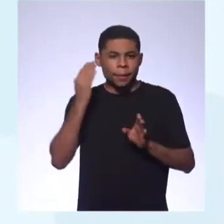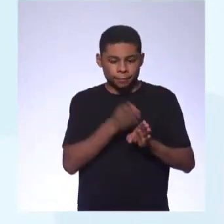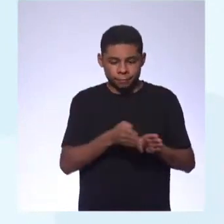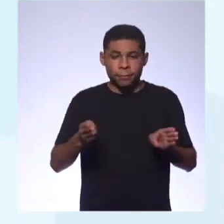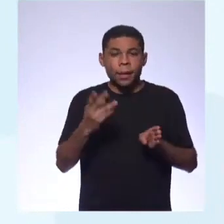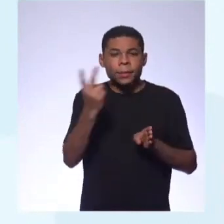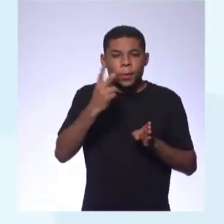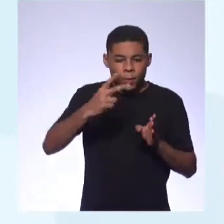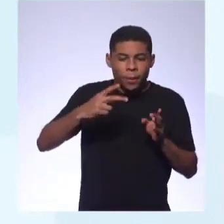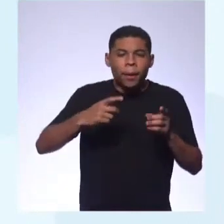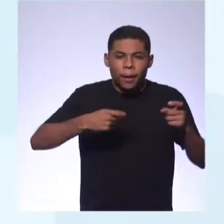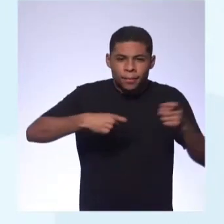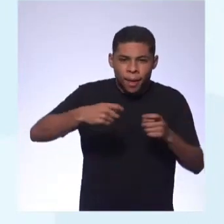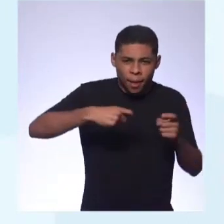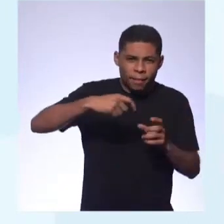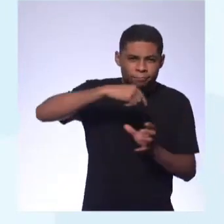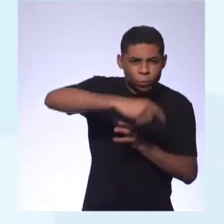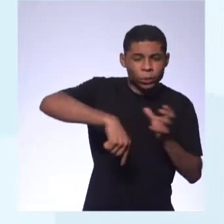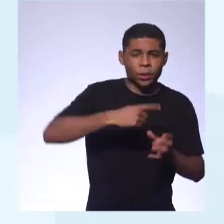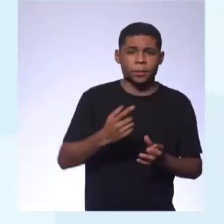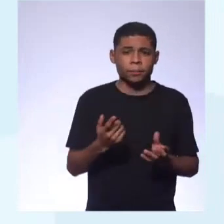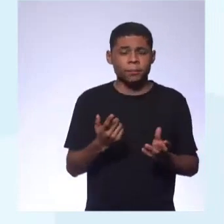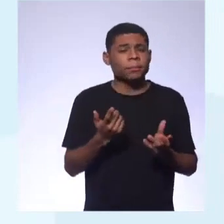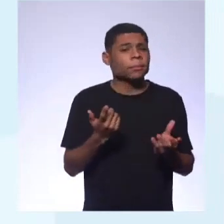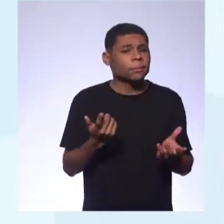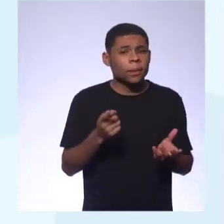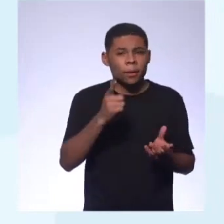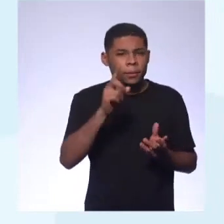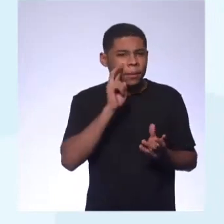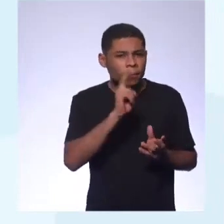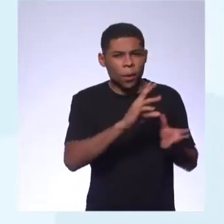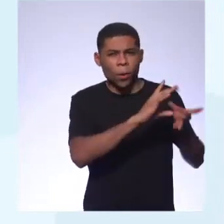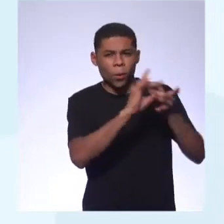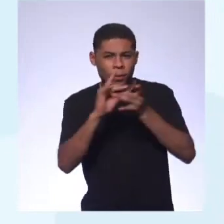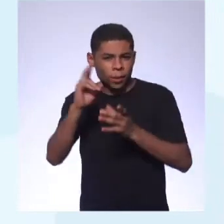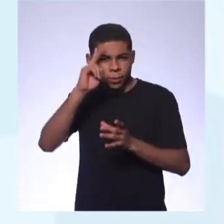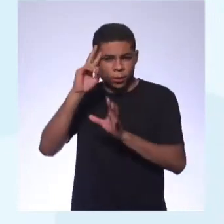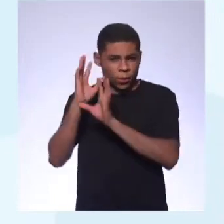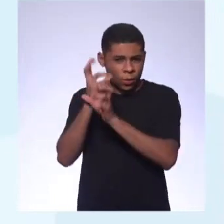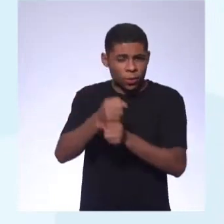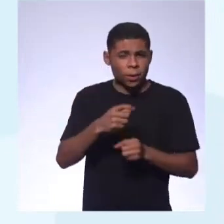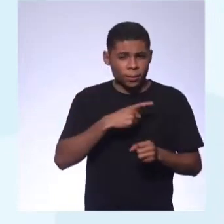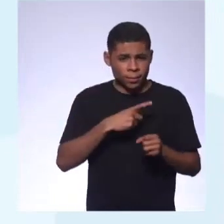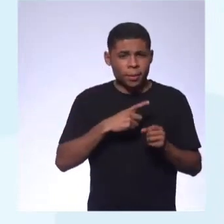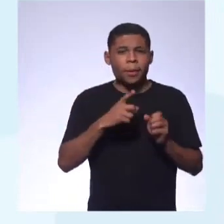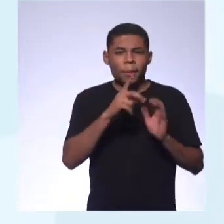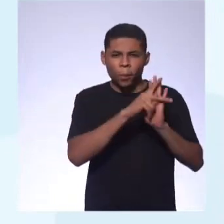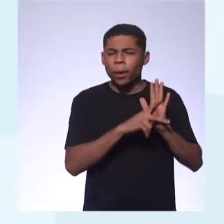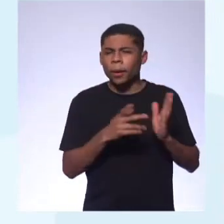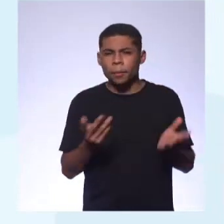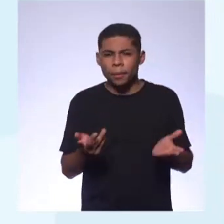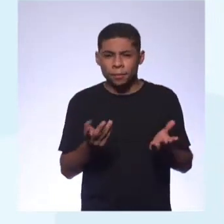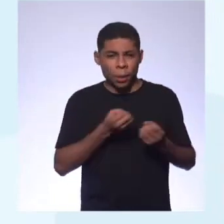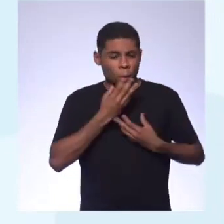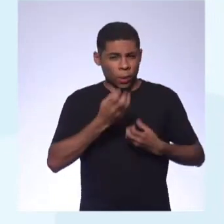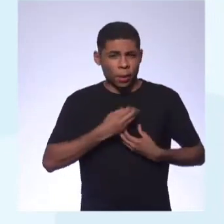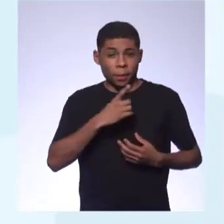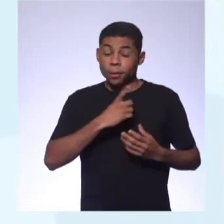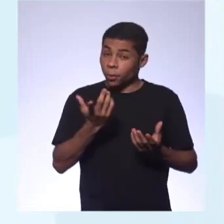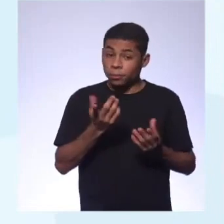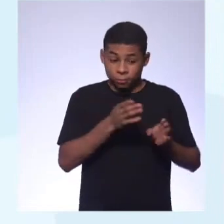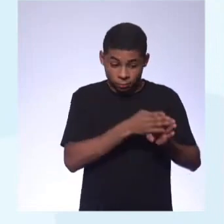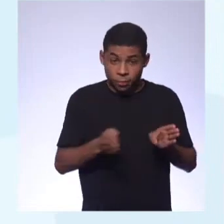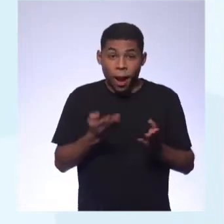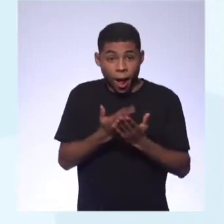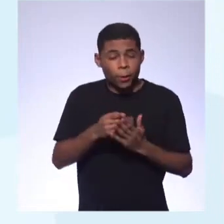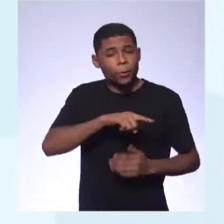Guerra Mundial. De que forma esse contexto histórico está representado nos poemas? Eu acho que durante a aula a gente explicou